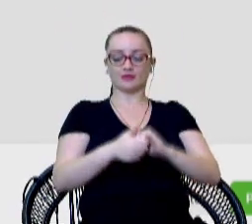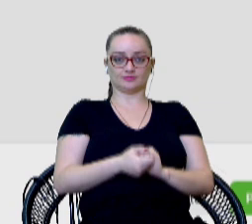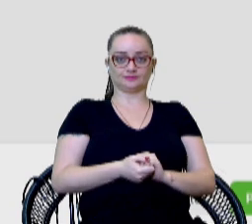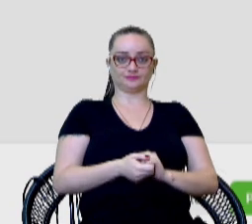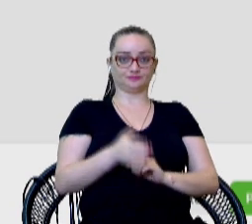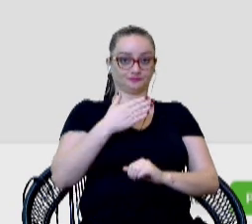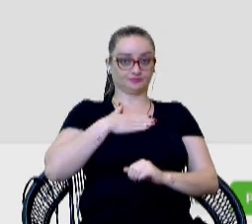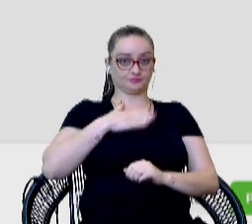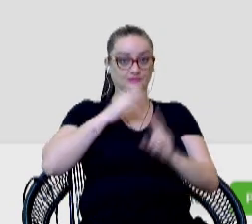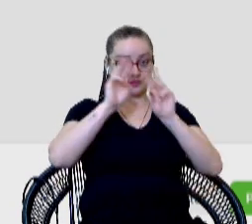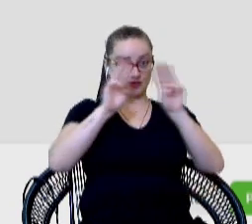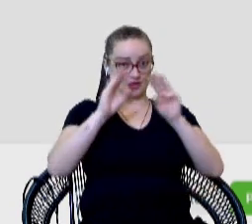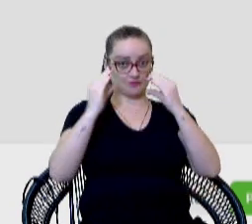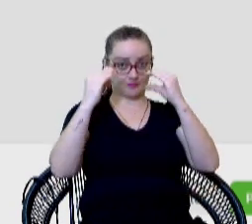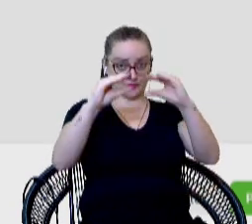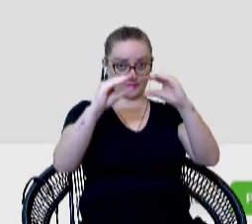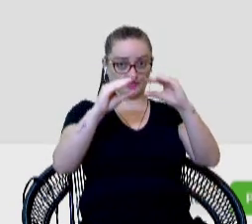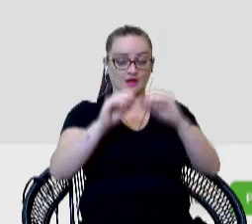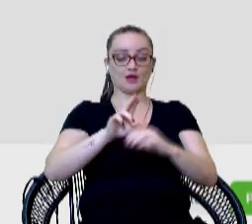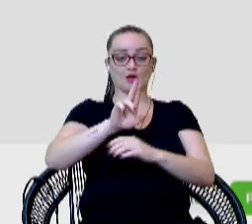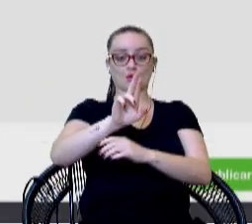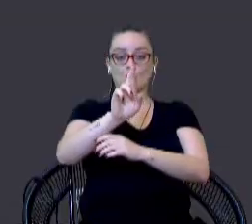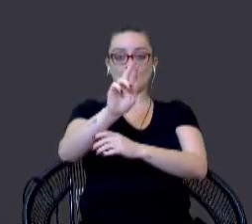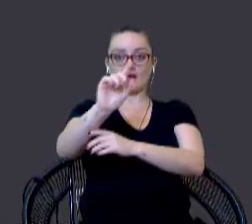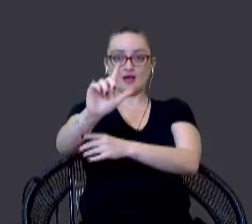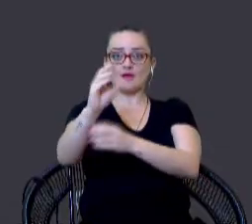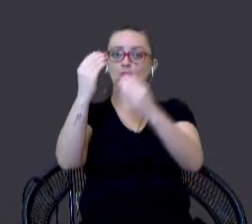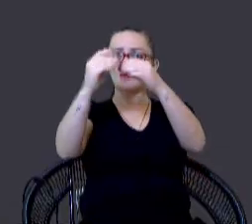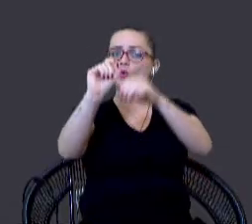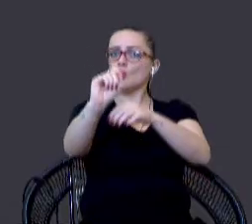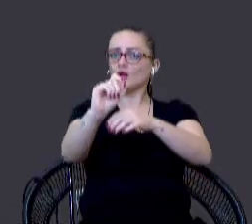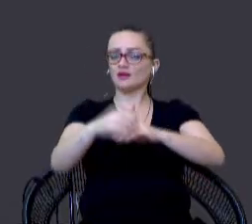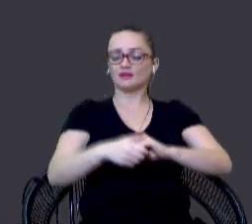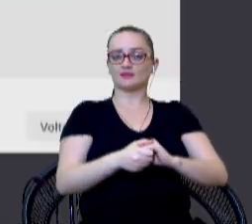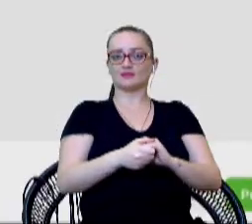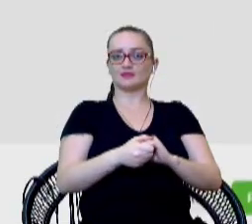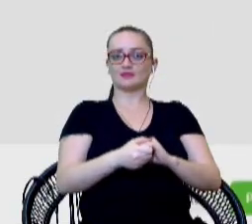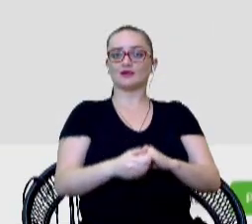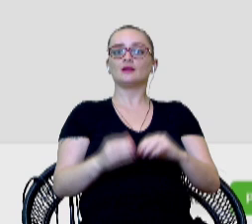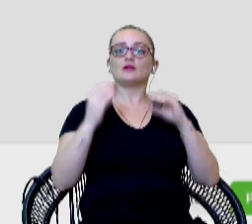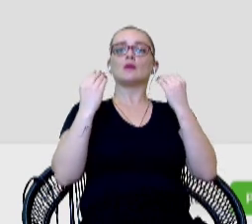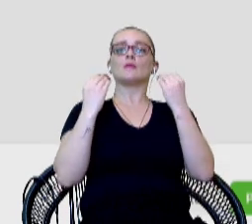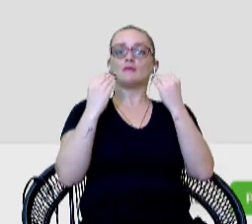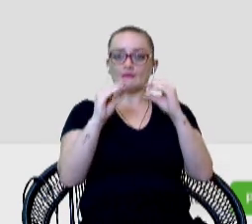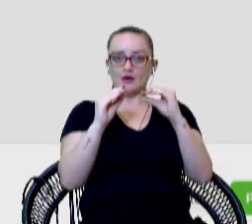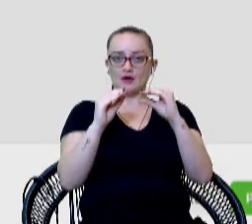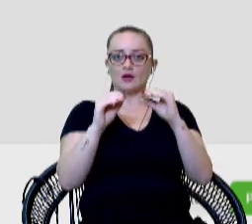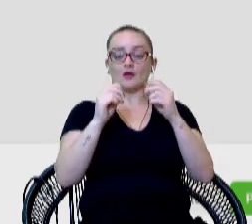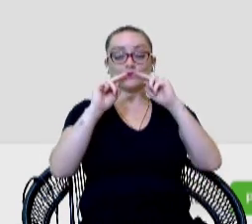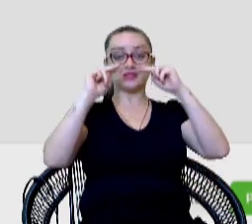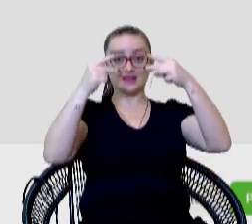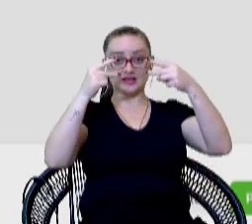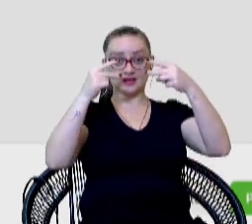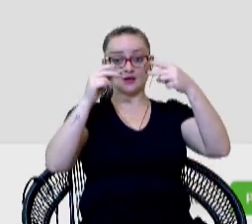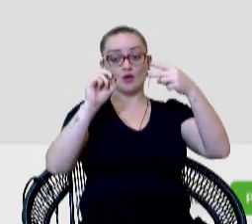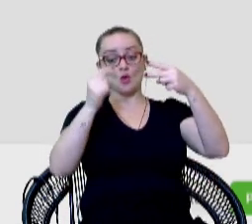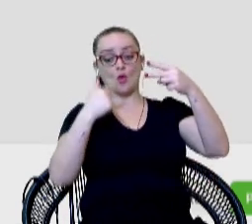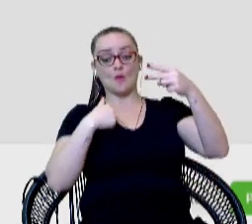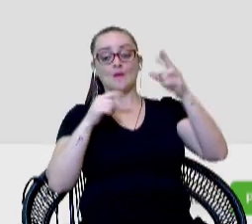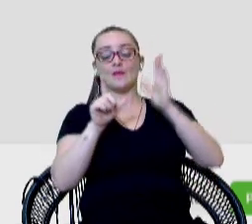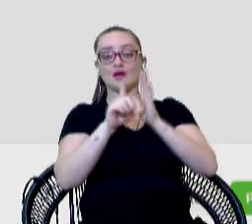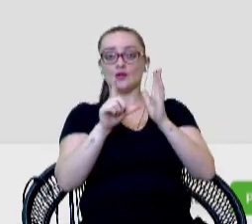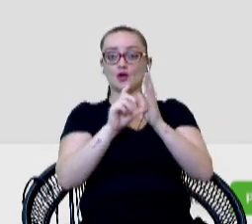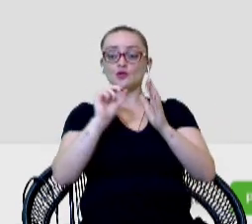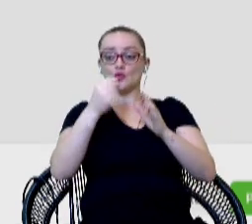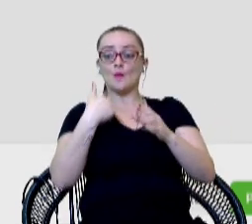meu site, e aqui na URL do site, o que que eu vou fazer? Eu vou colocar o link ou da minha loja